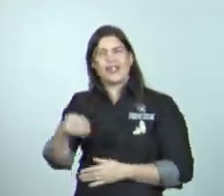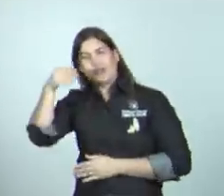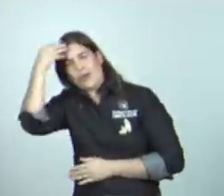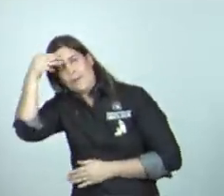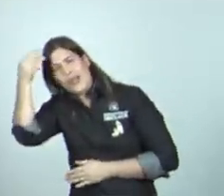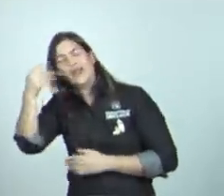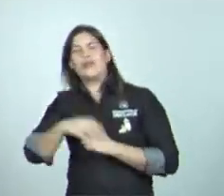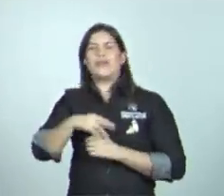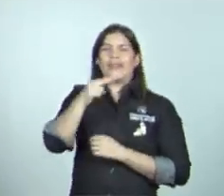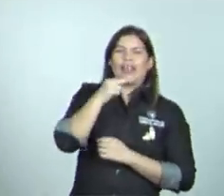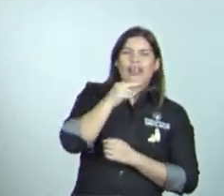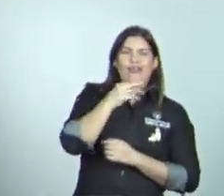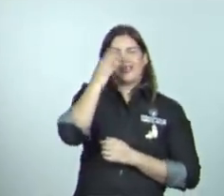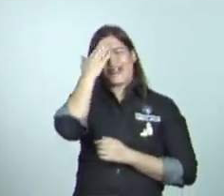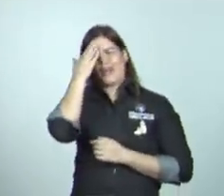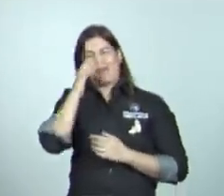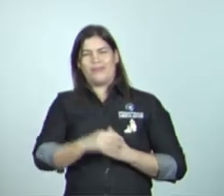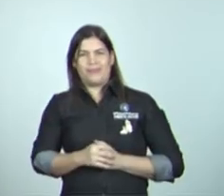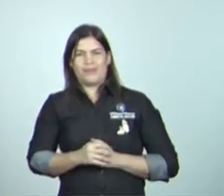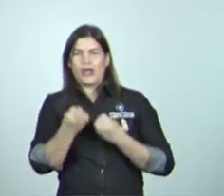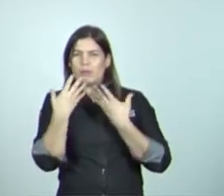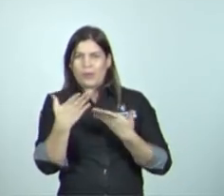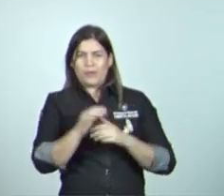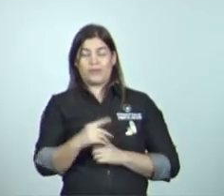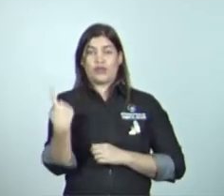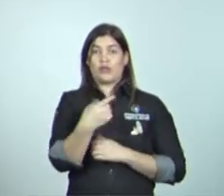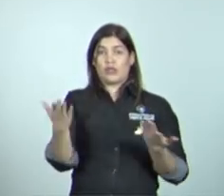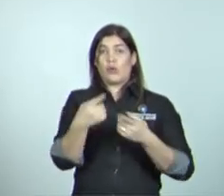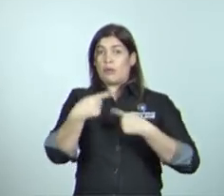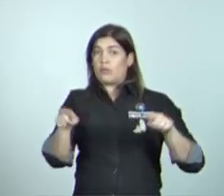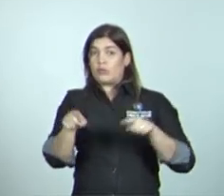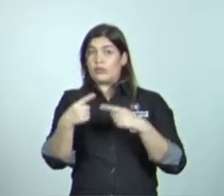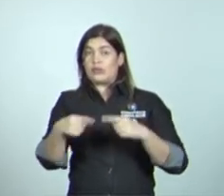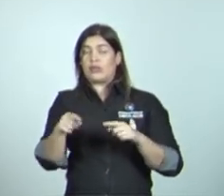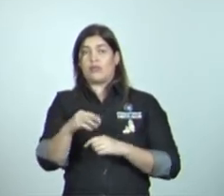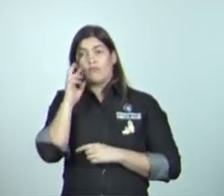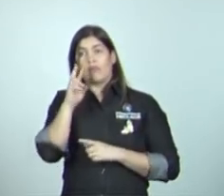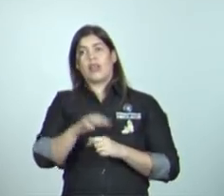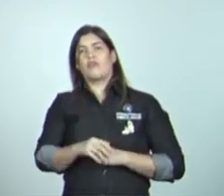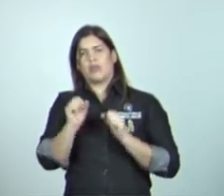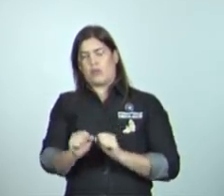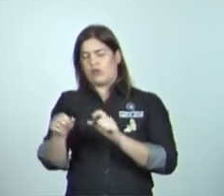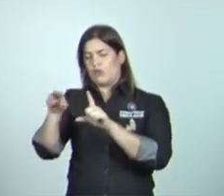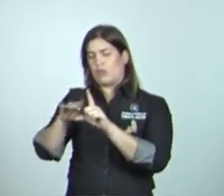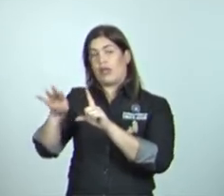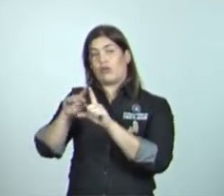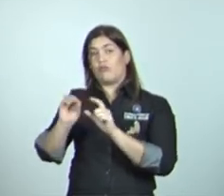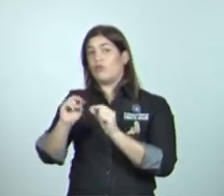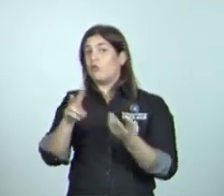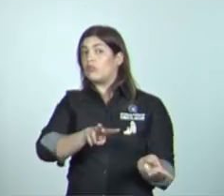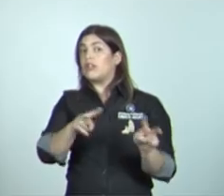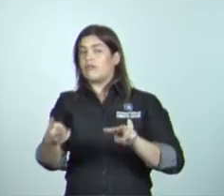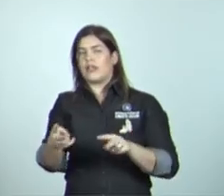vem aqui ver se qr code vai funcionar tá bom nós vamos ouvir uma linda canção no qr code ou então aqui nas transferências